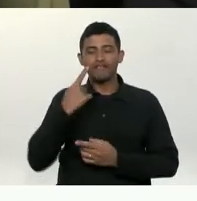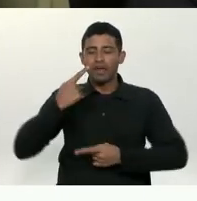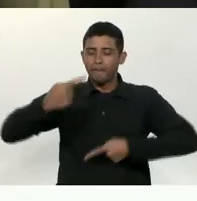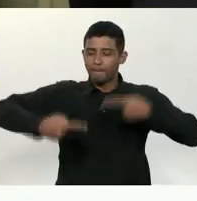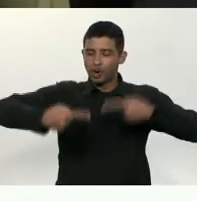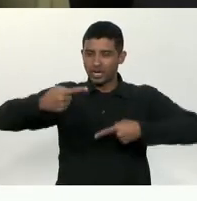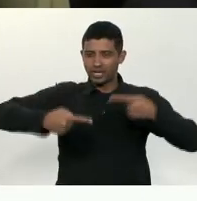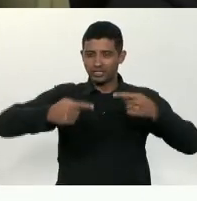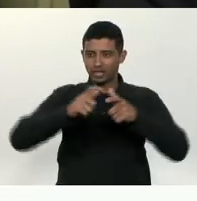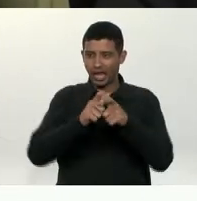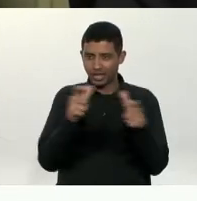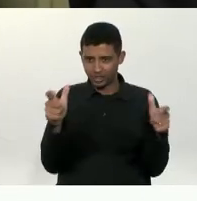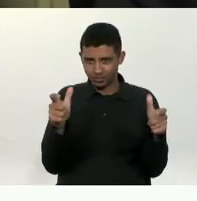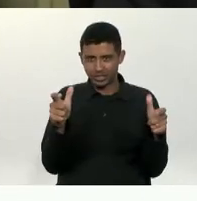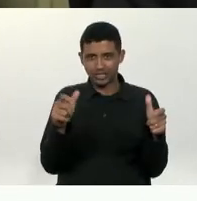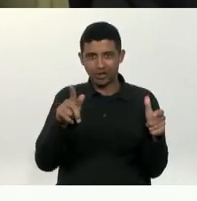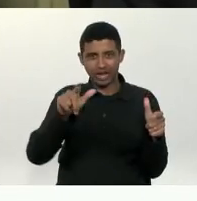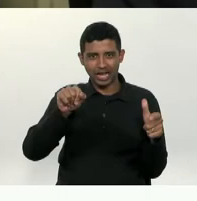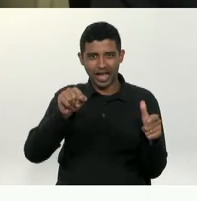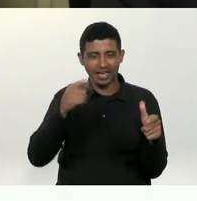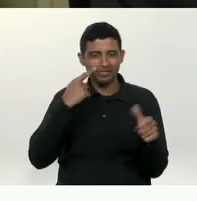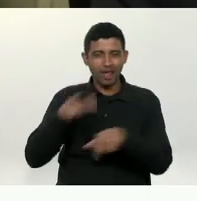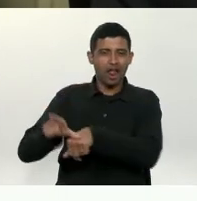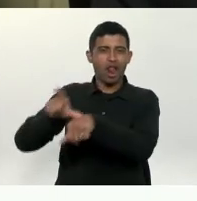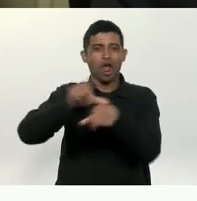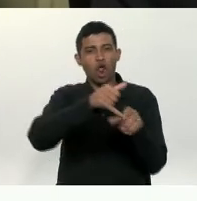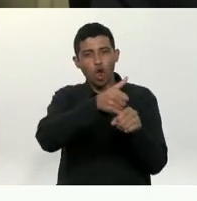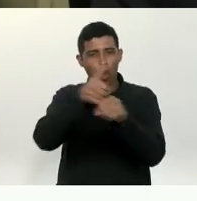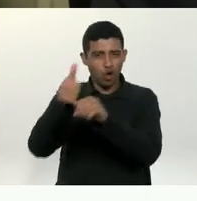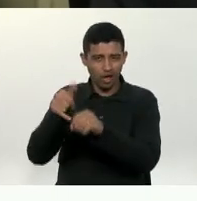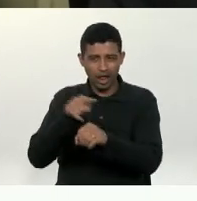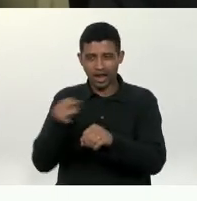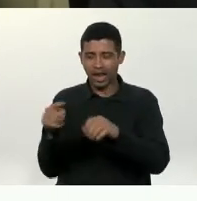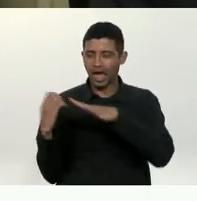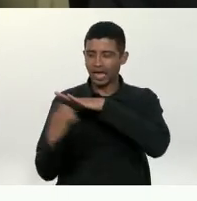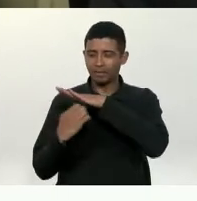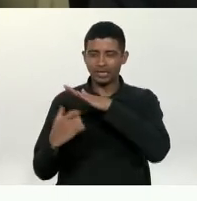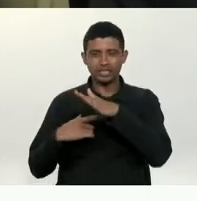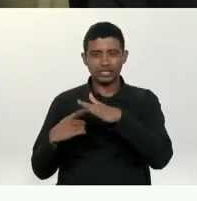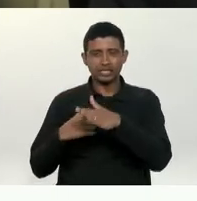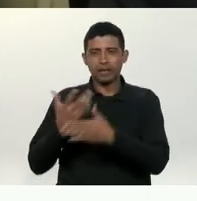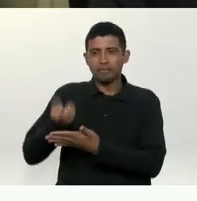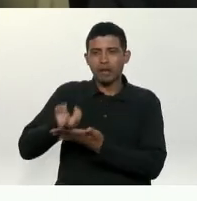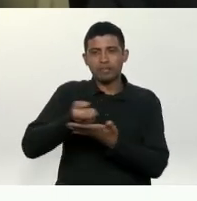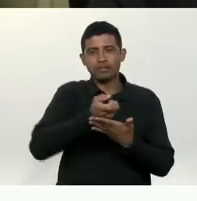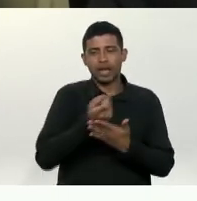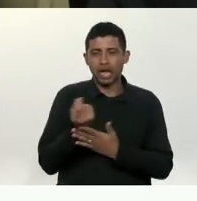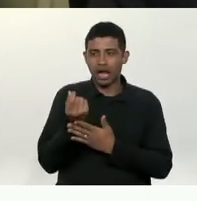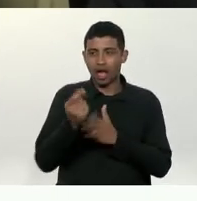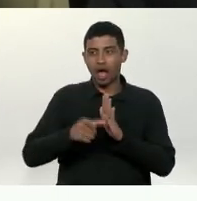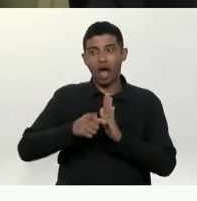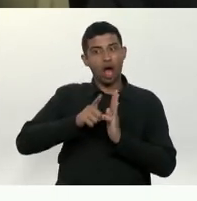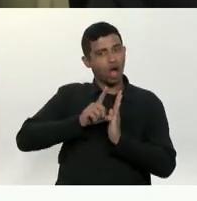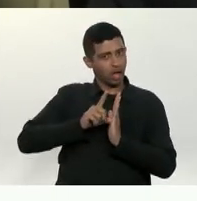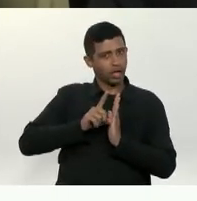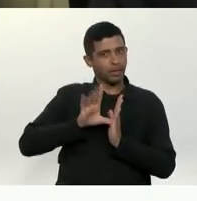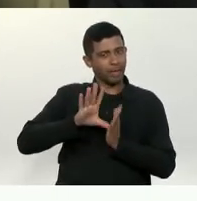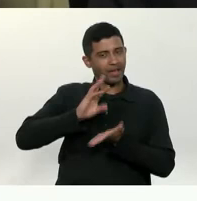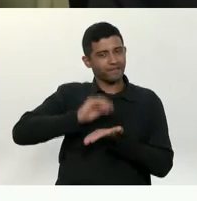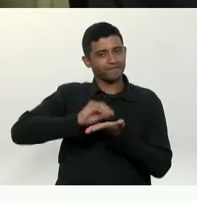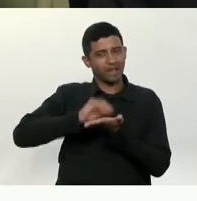gás... dos postos de gasolina, a concessionária que recebe as tarifas de forma adiantada e não investe